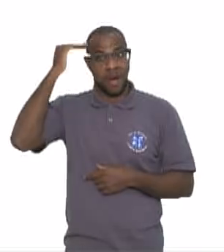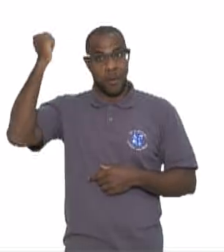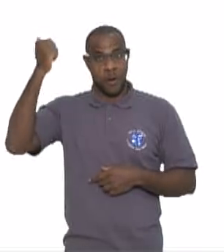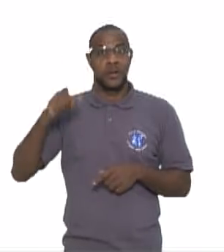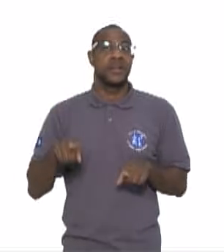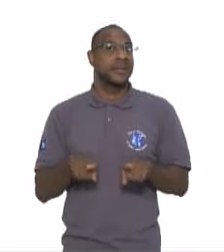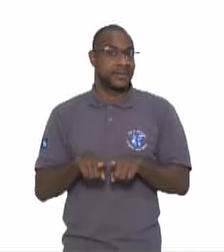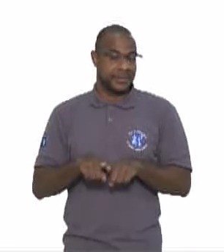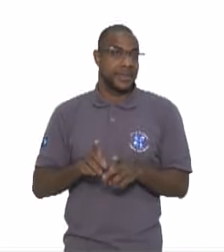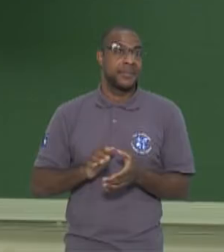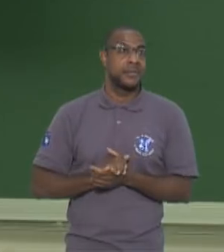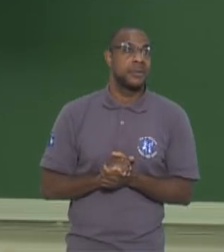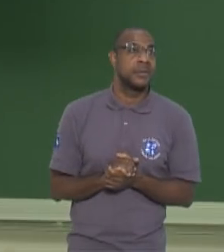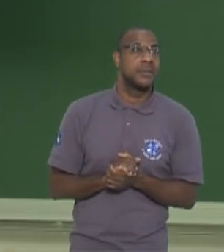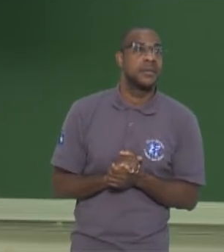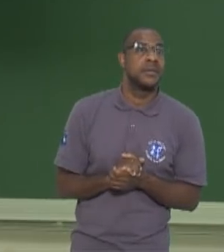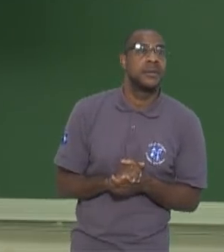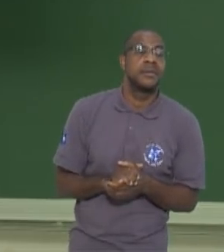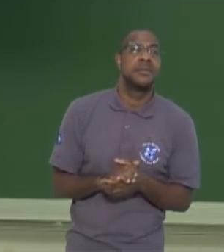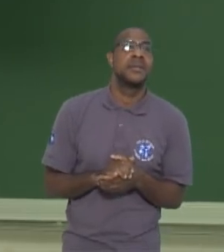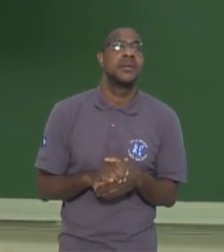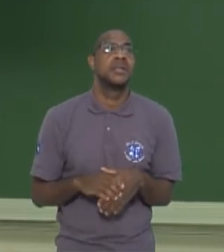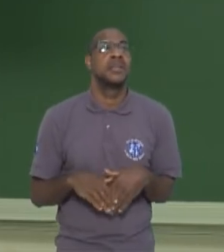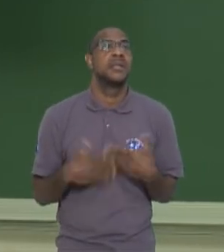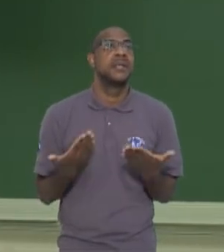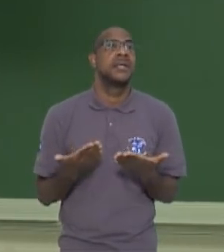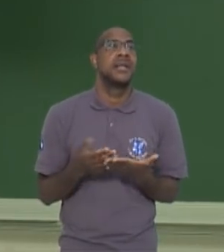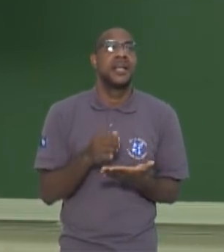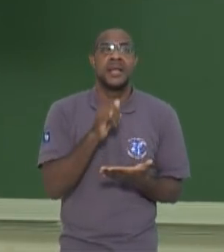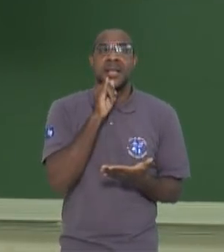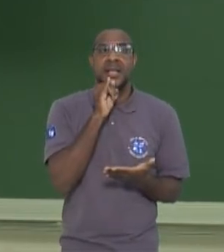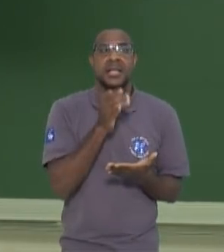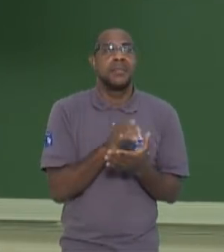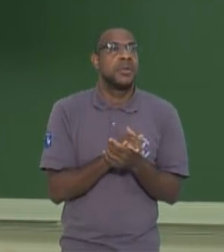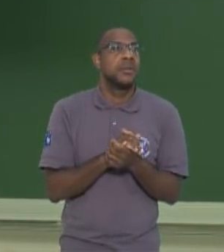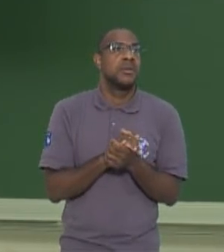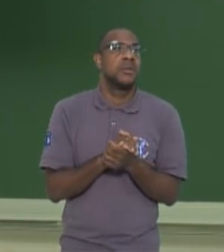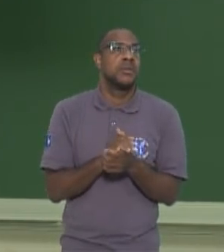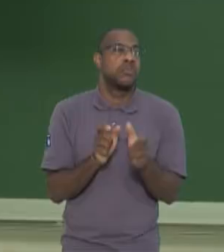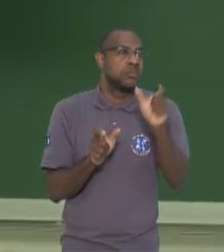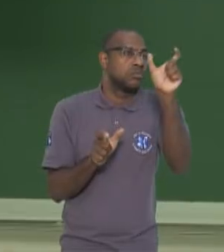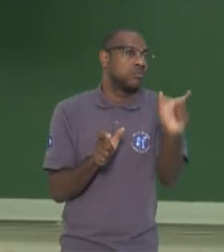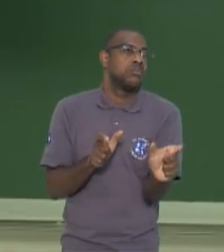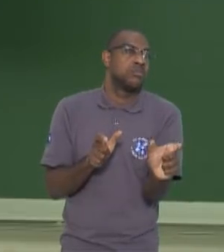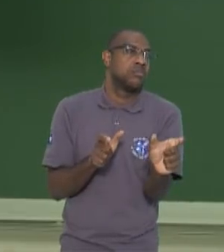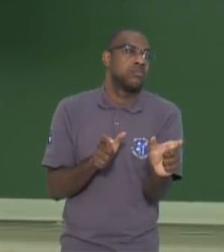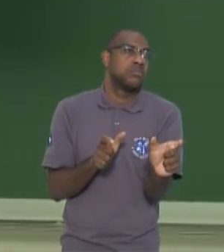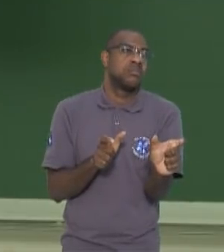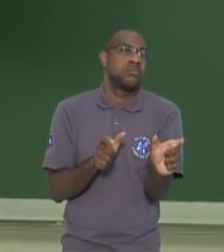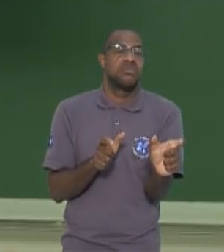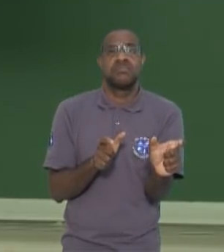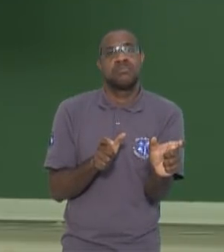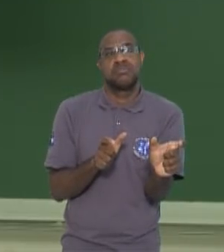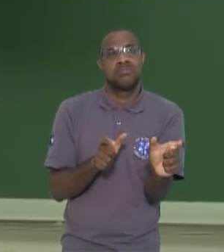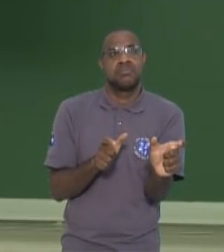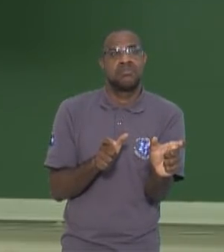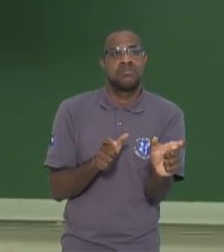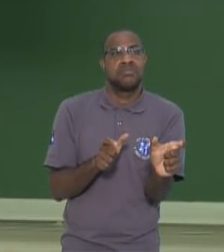lá um personagem com a cabeça do Trump e misturado com